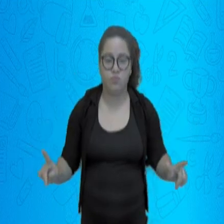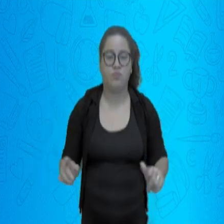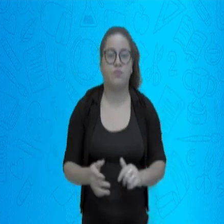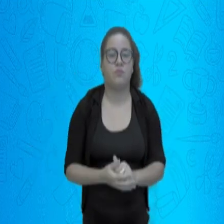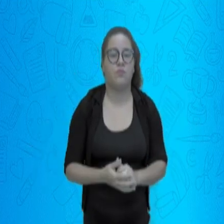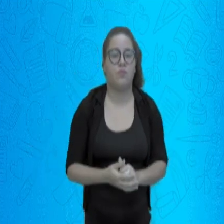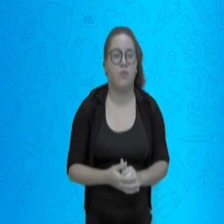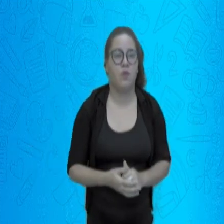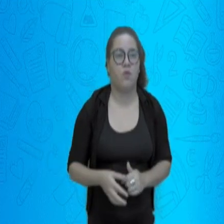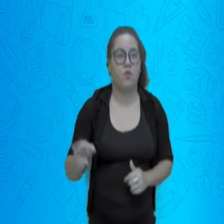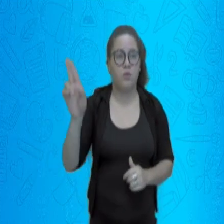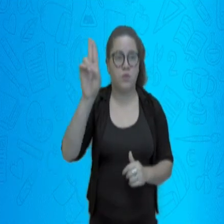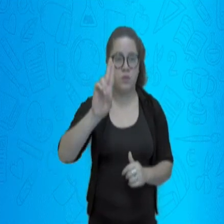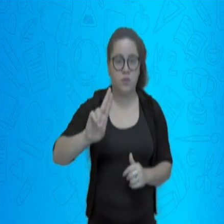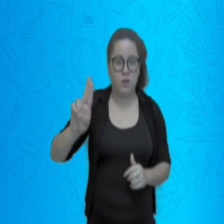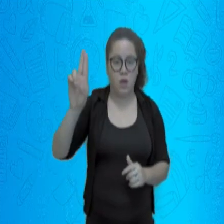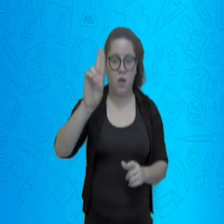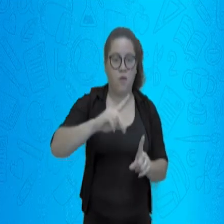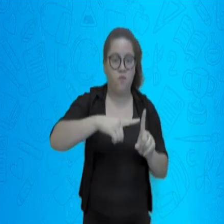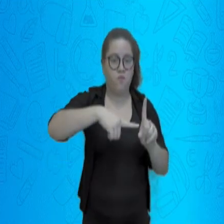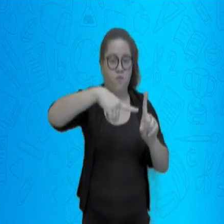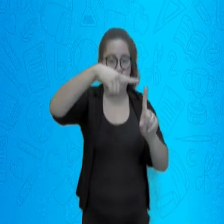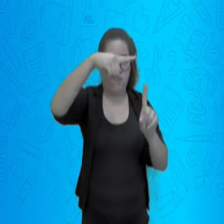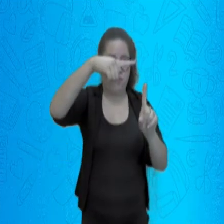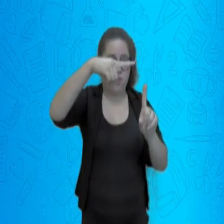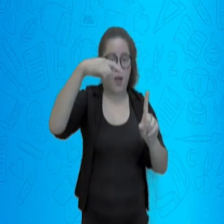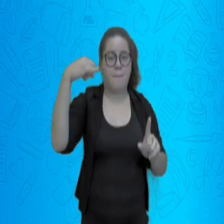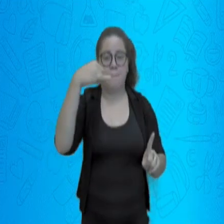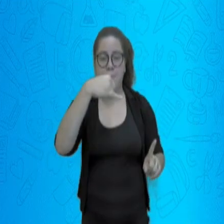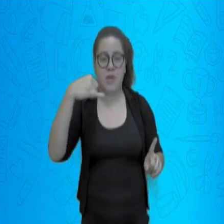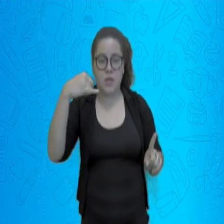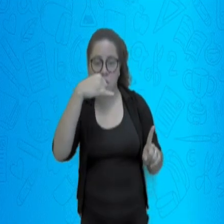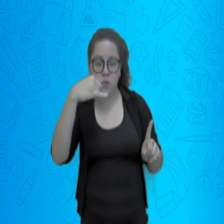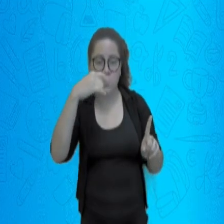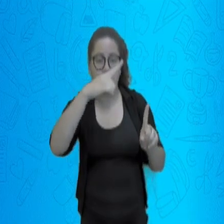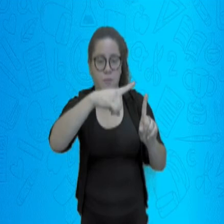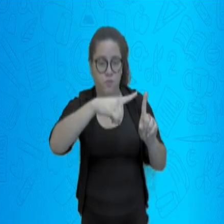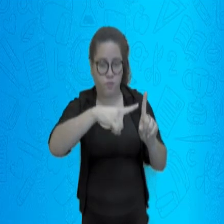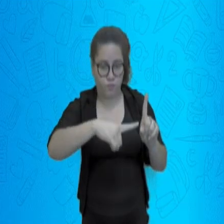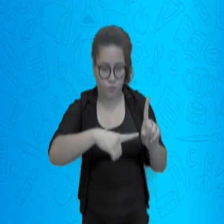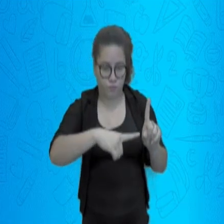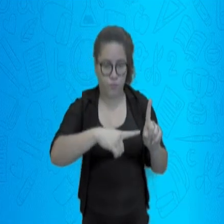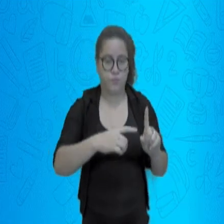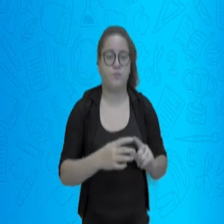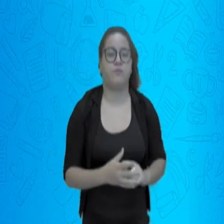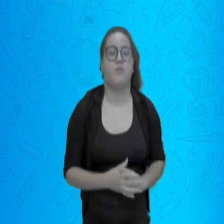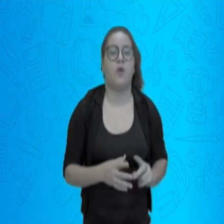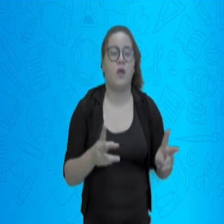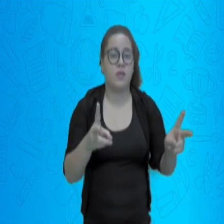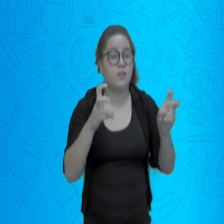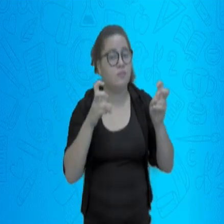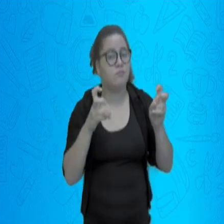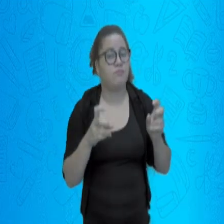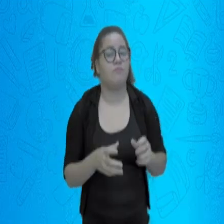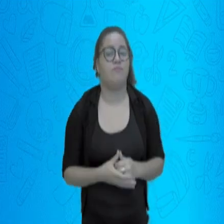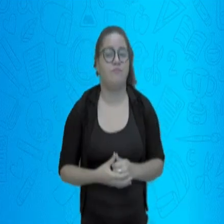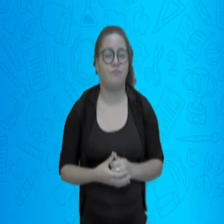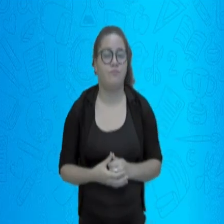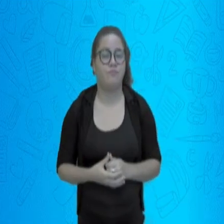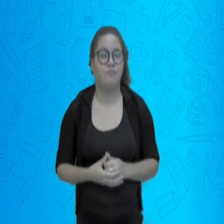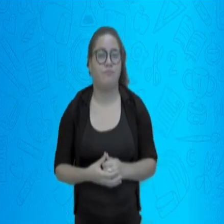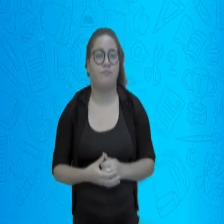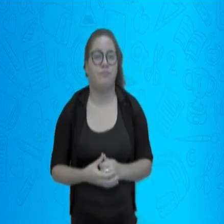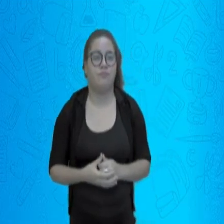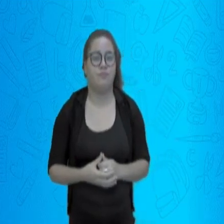vamos utilizar a temperatura máxima menos a temperatura mínima. Então, presta atenção. Aqui está